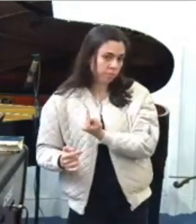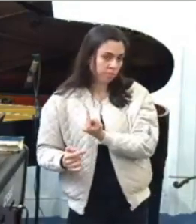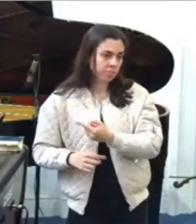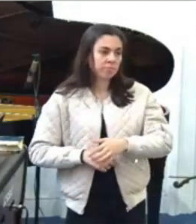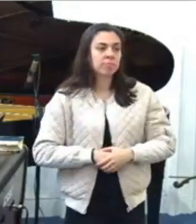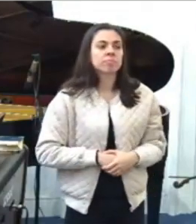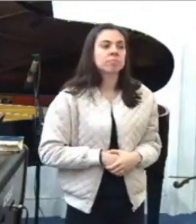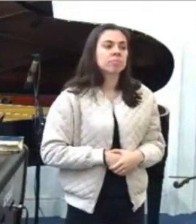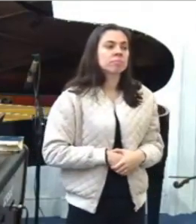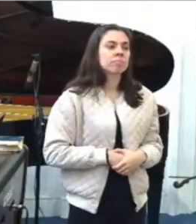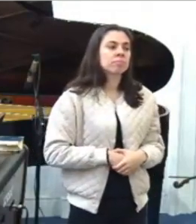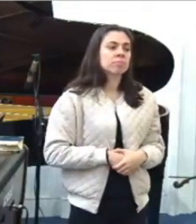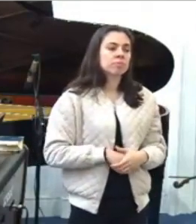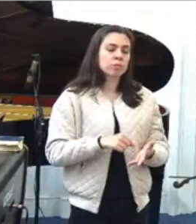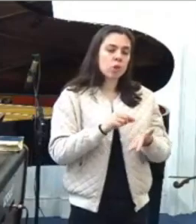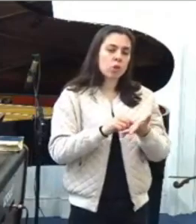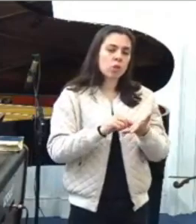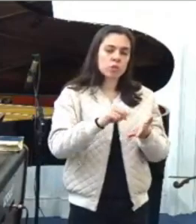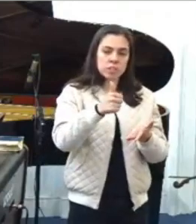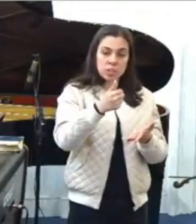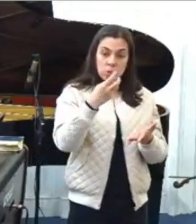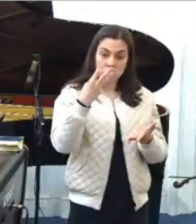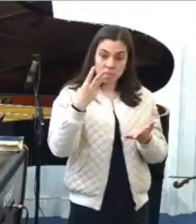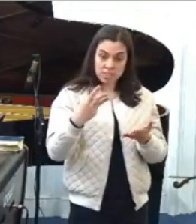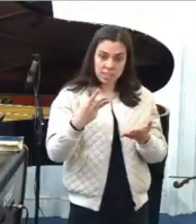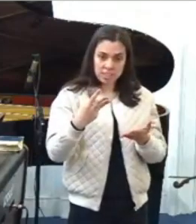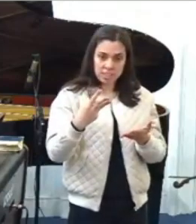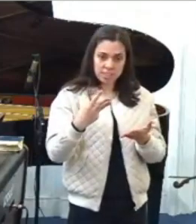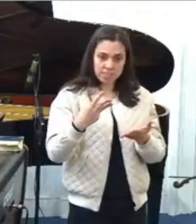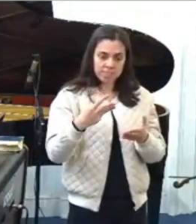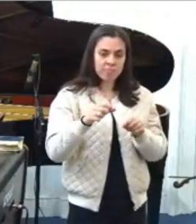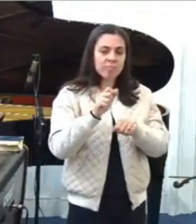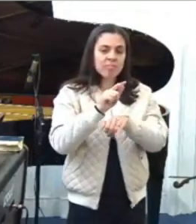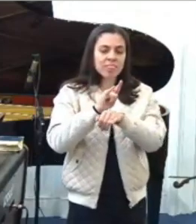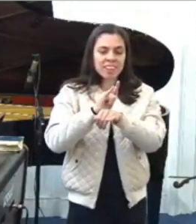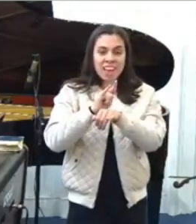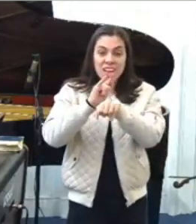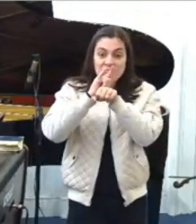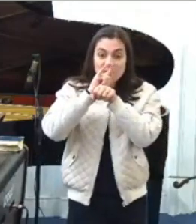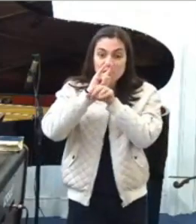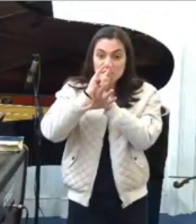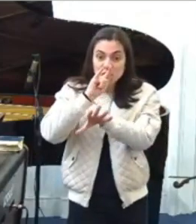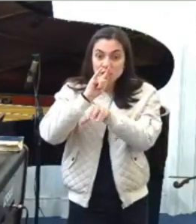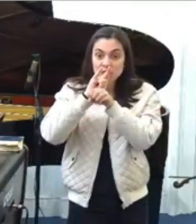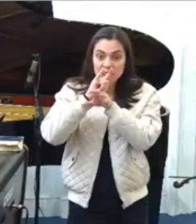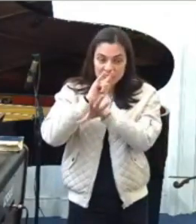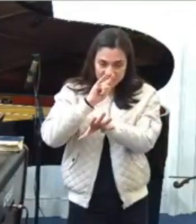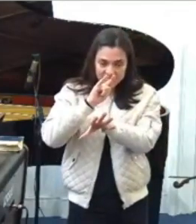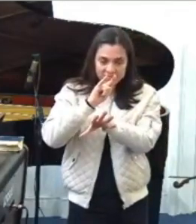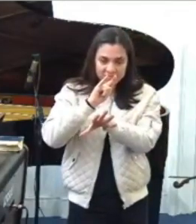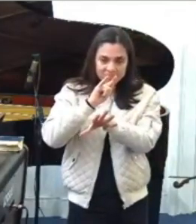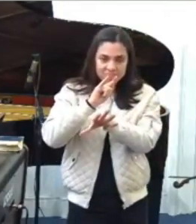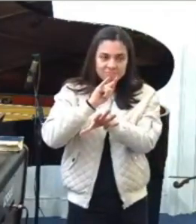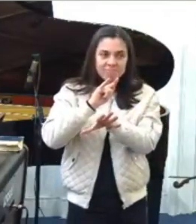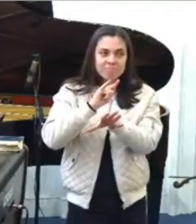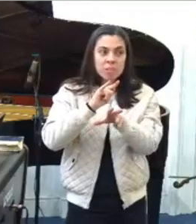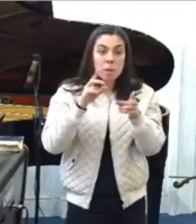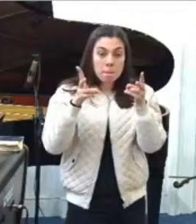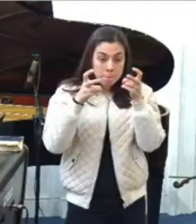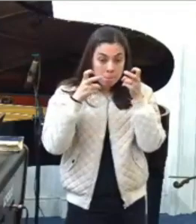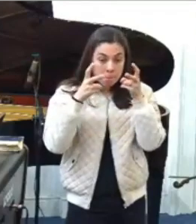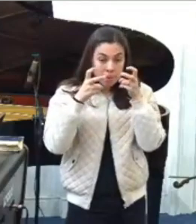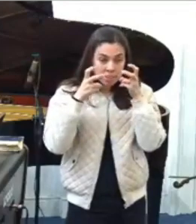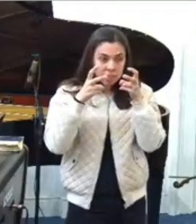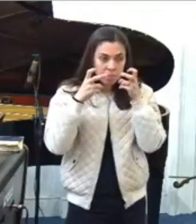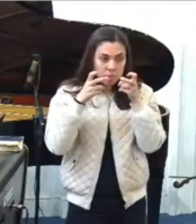a Cristo. Versículo 13 fala: quando o dragão viu que tinha sido atirado para a terra, perseguiu a